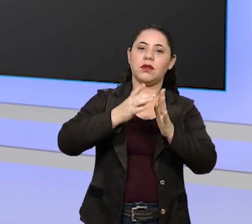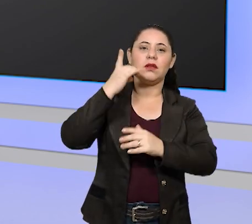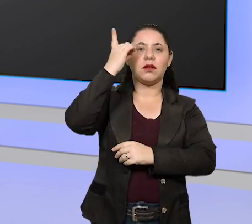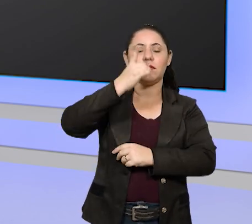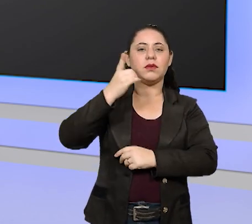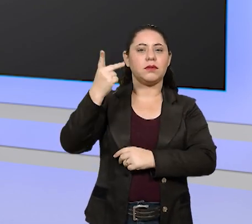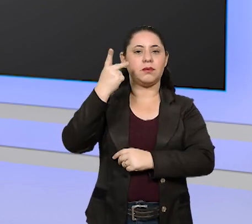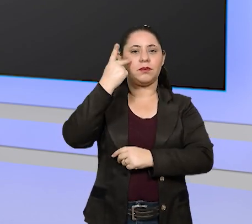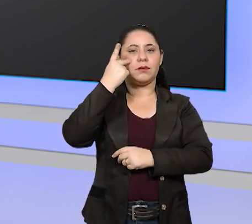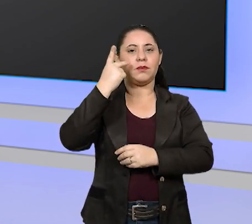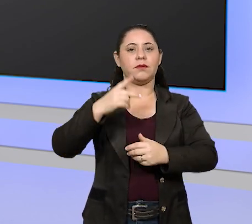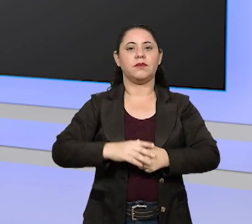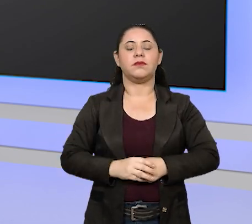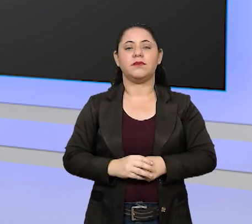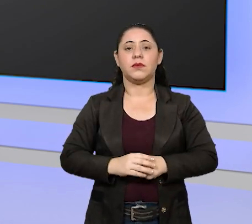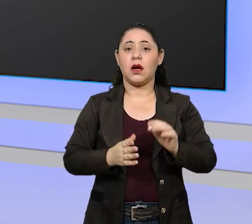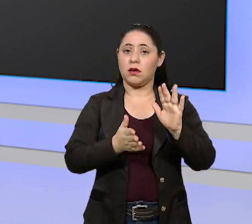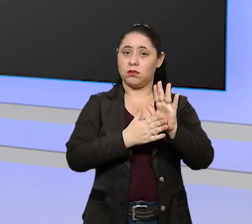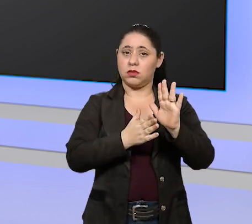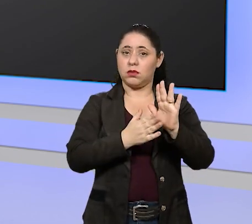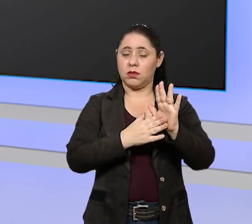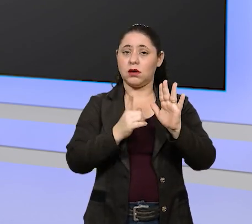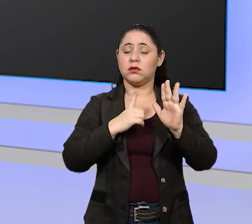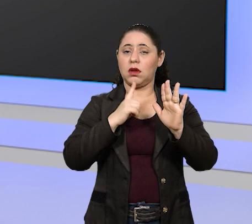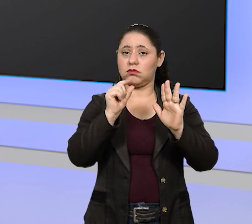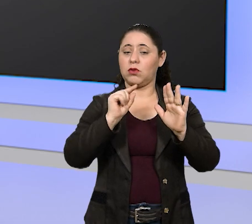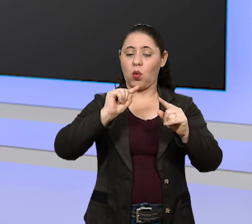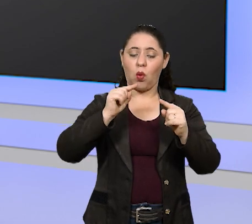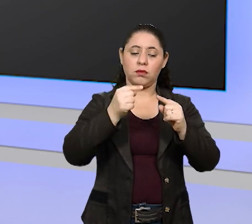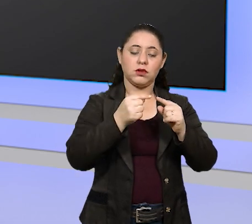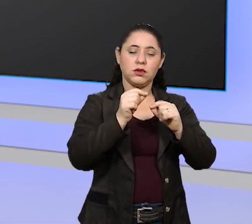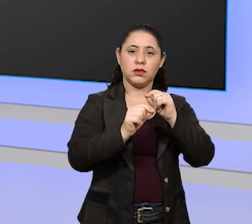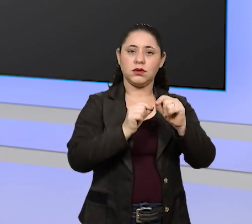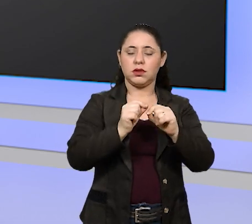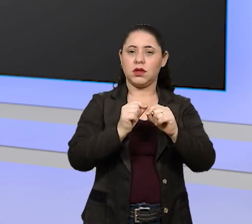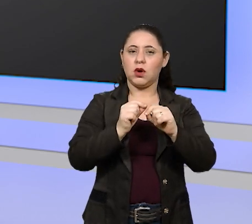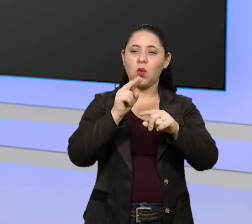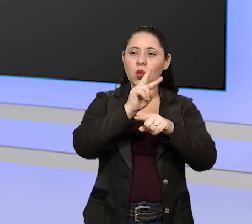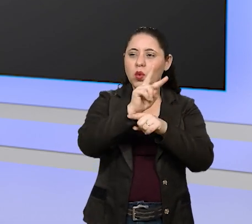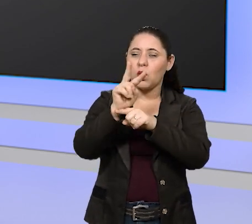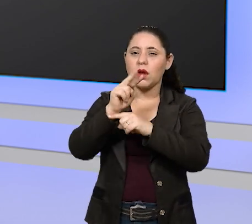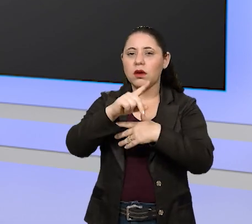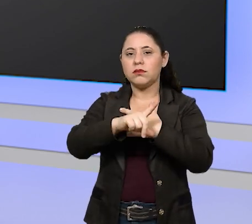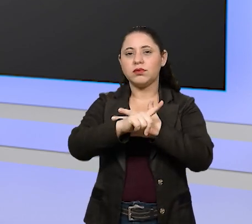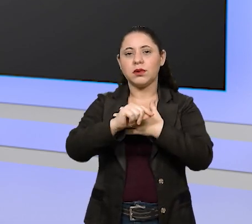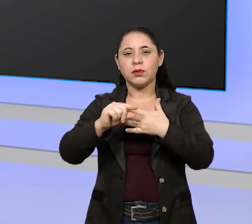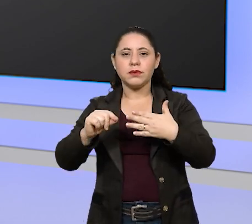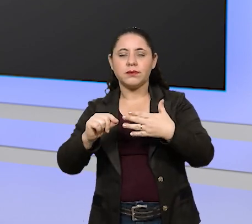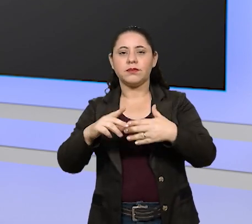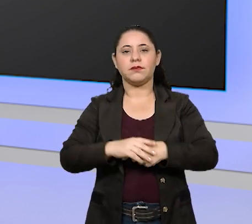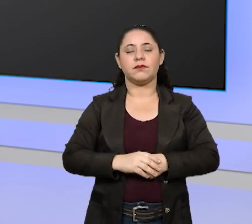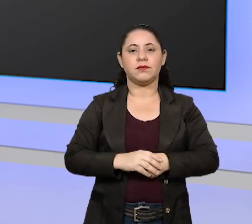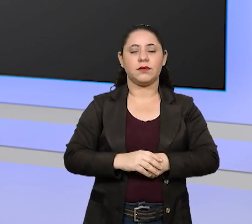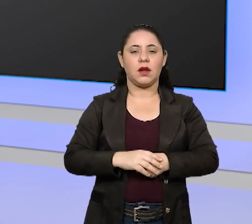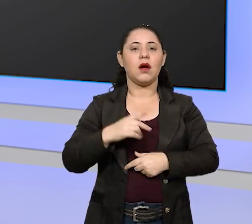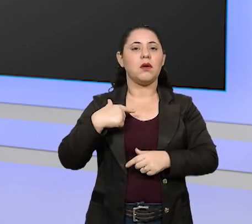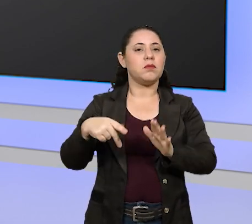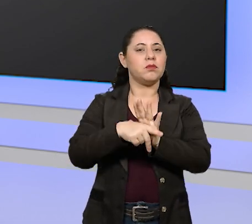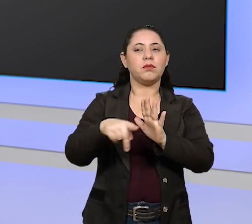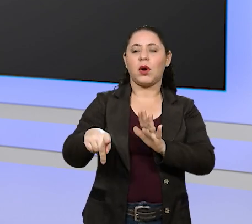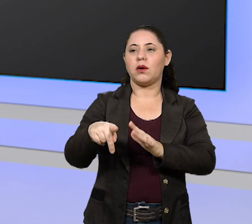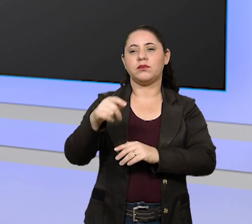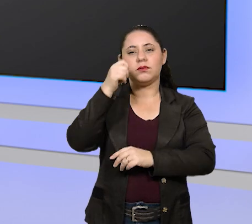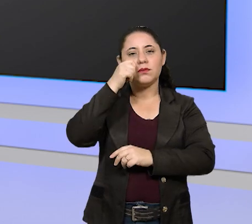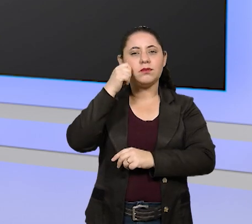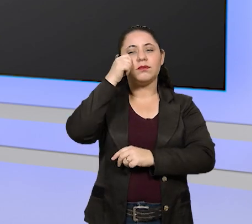colega de partido, o deputado Pedro Kemp. A proposta tem como objetivo preservar o Pantanal, uma